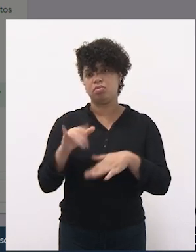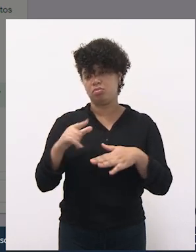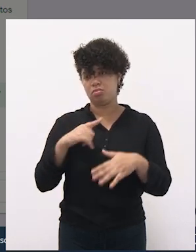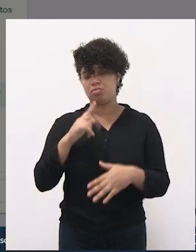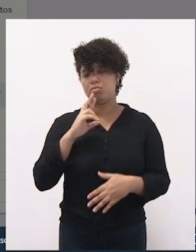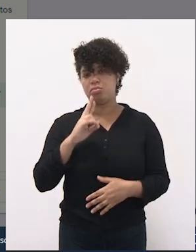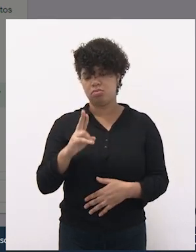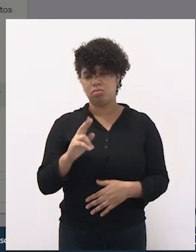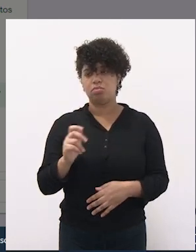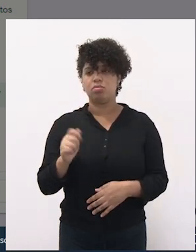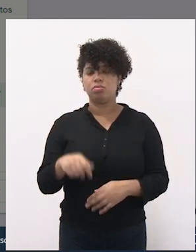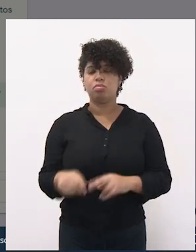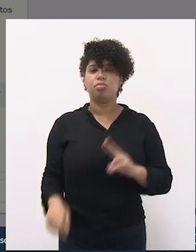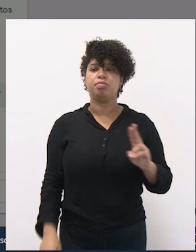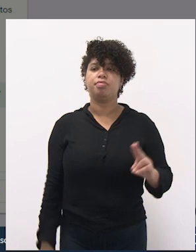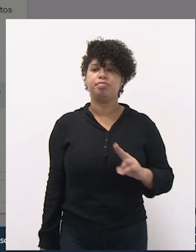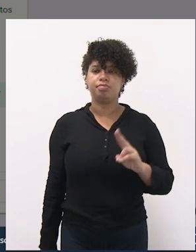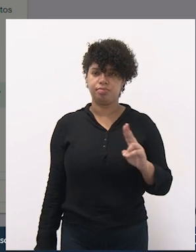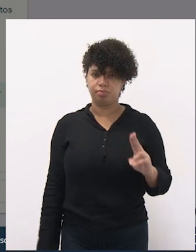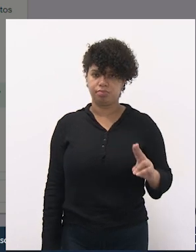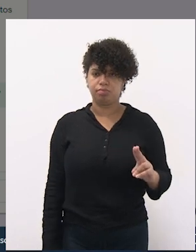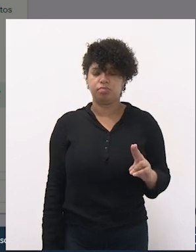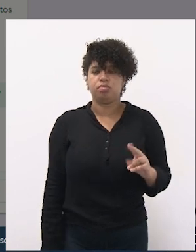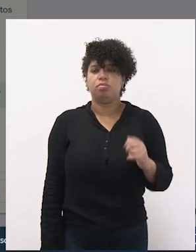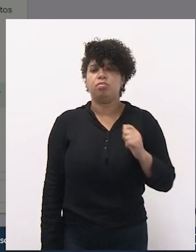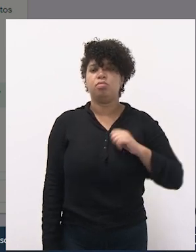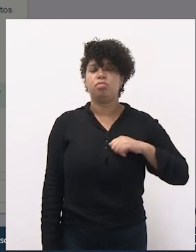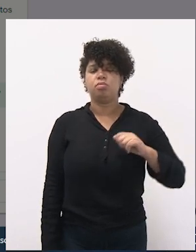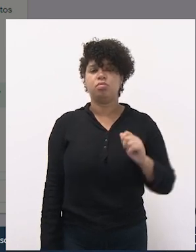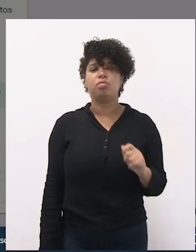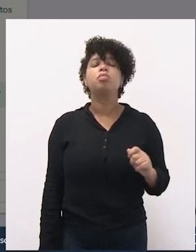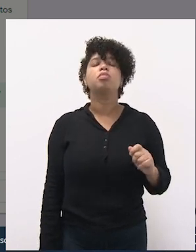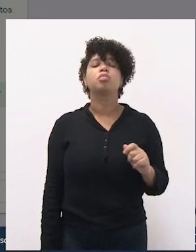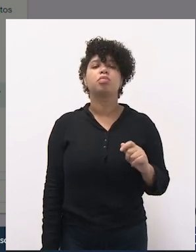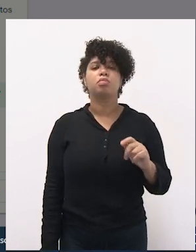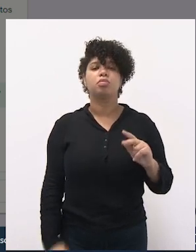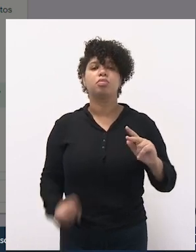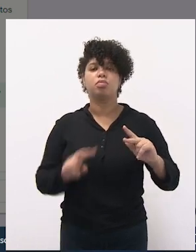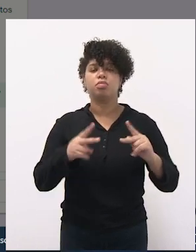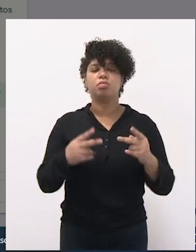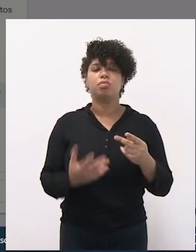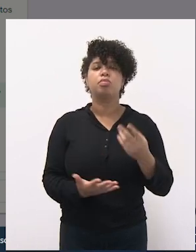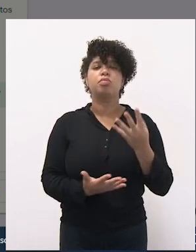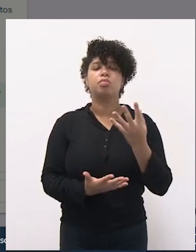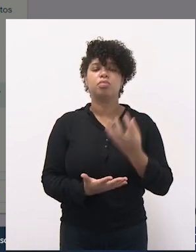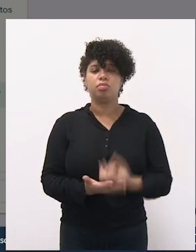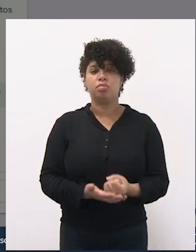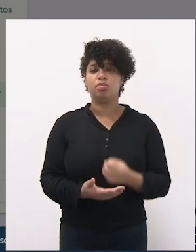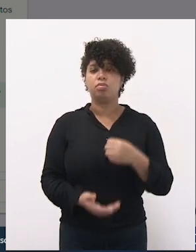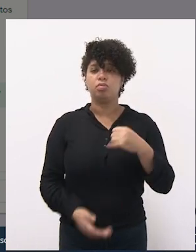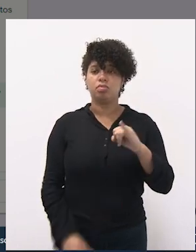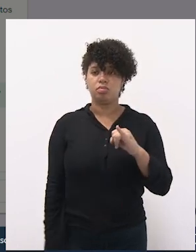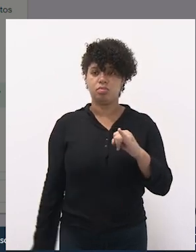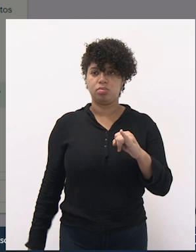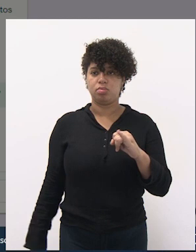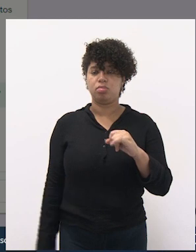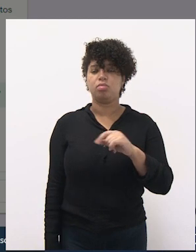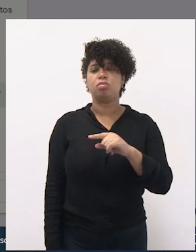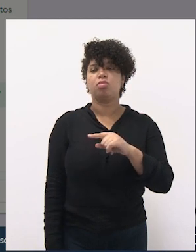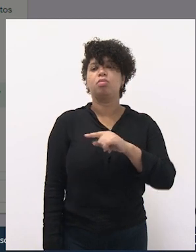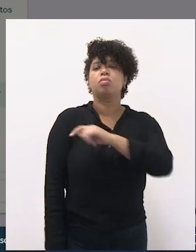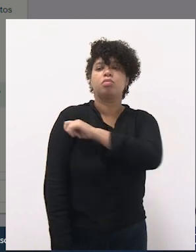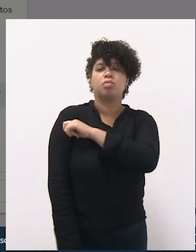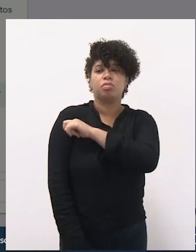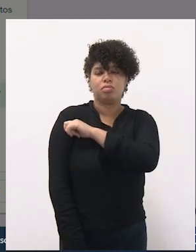YouTube, e você coloca esse link para o professor e salva. Se o professor acertou, você pode colocar um